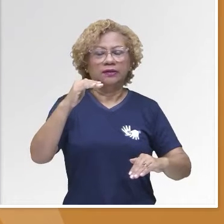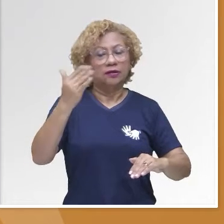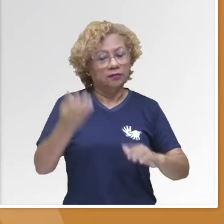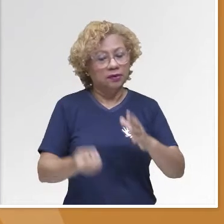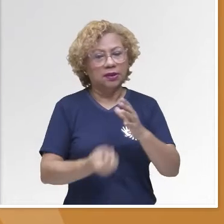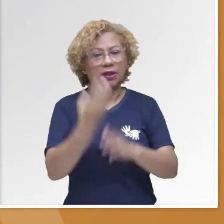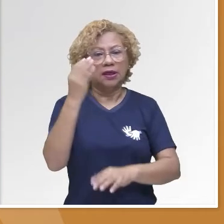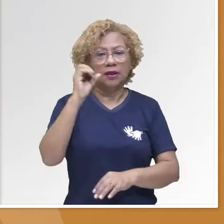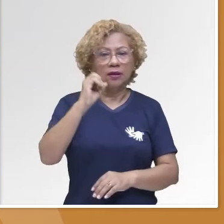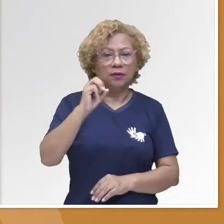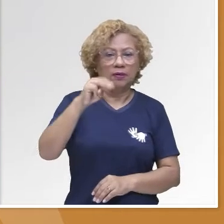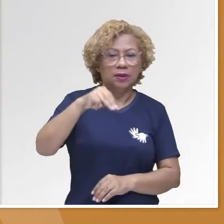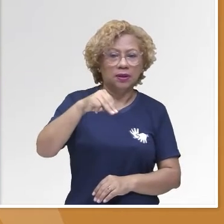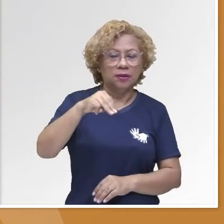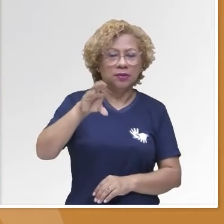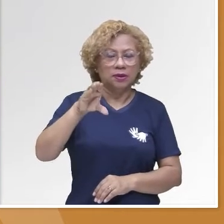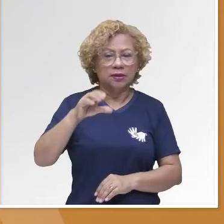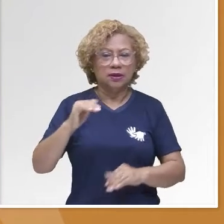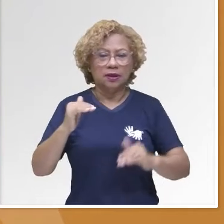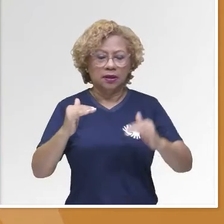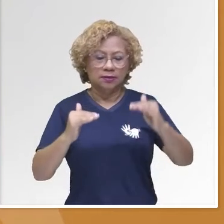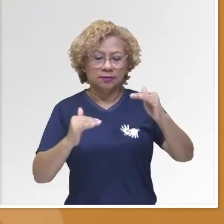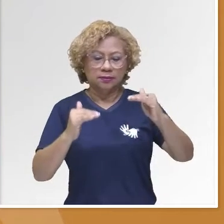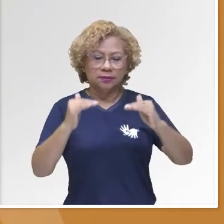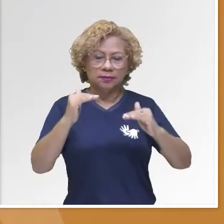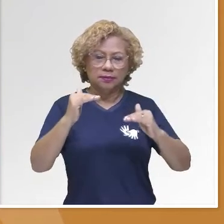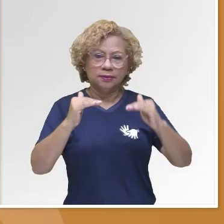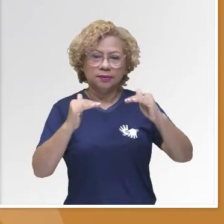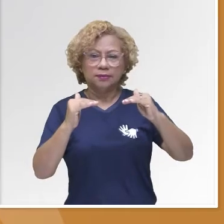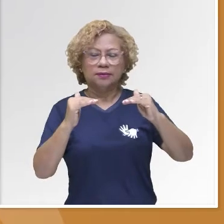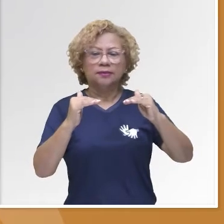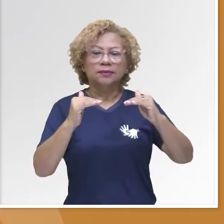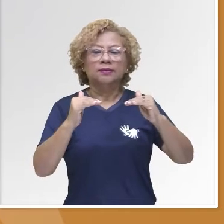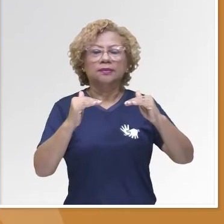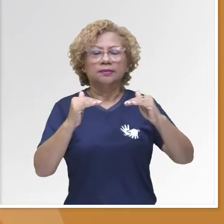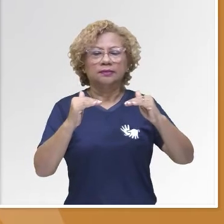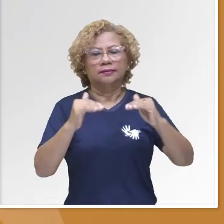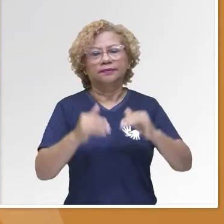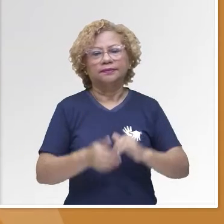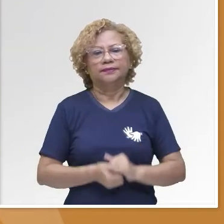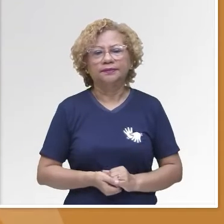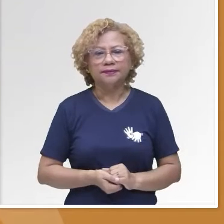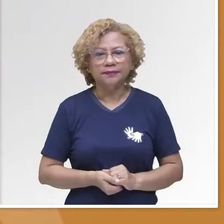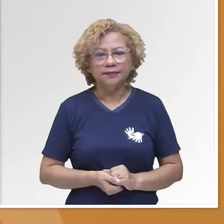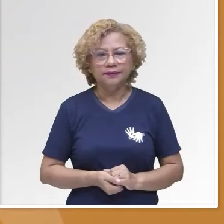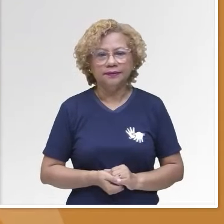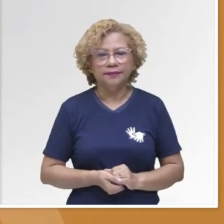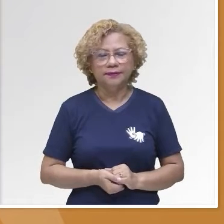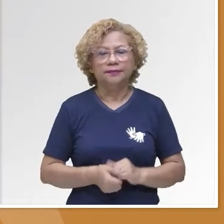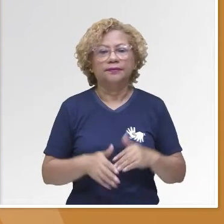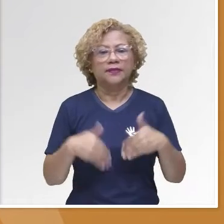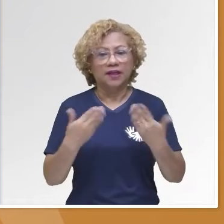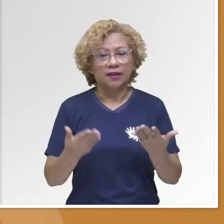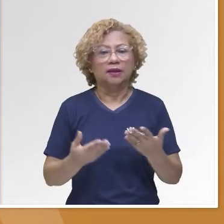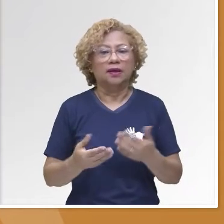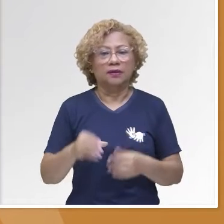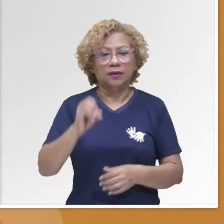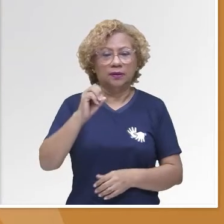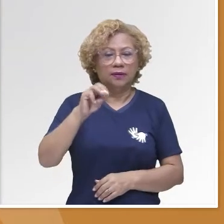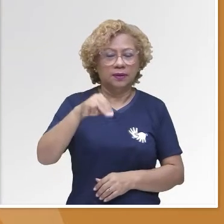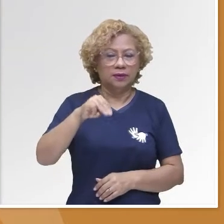para ajudar esses países a manter, né, esses acordos. A OMC, gente, ela foi criada aí em